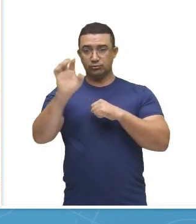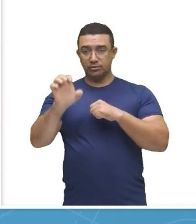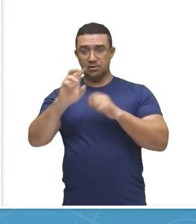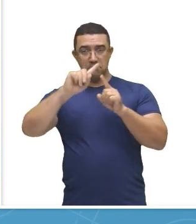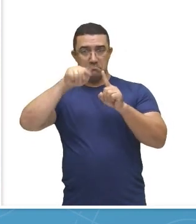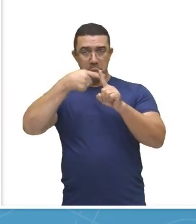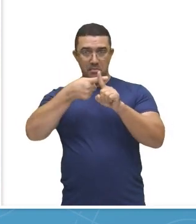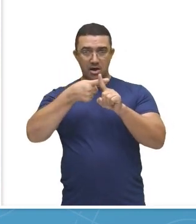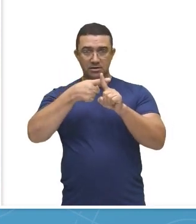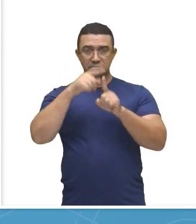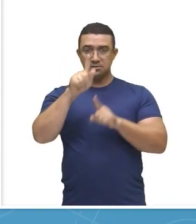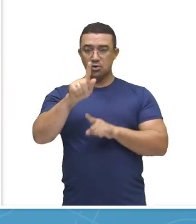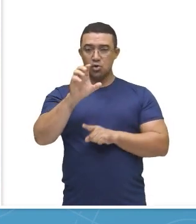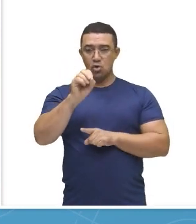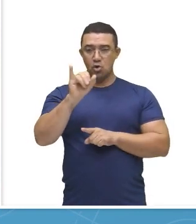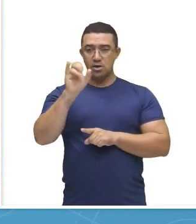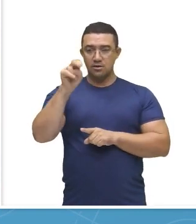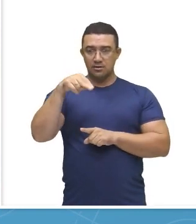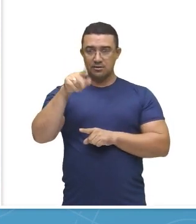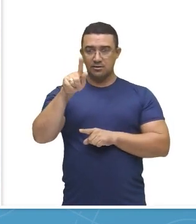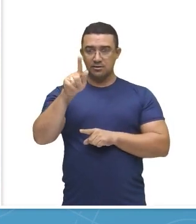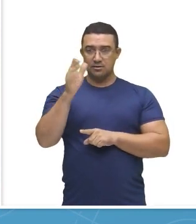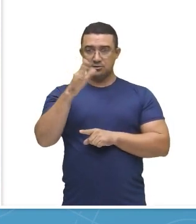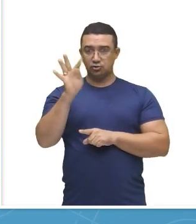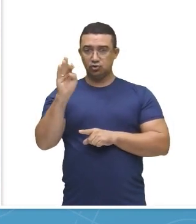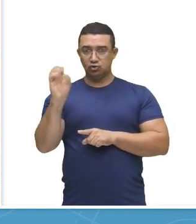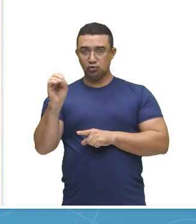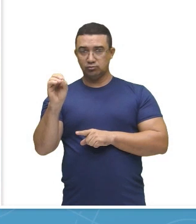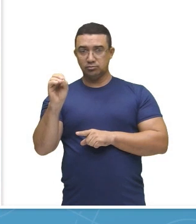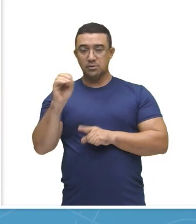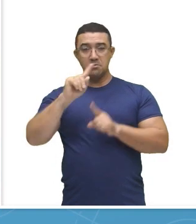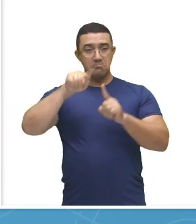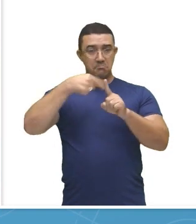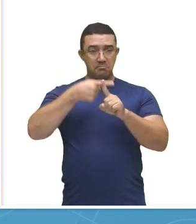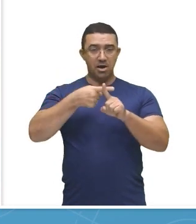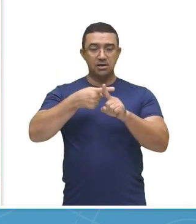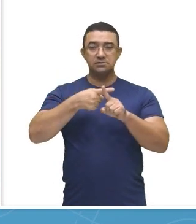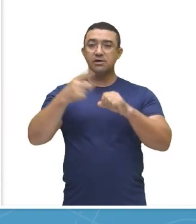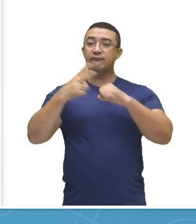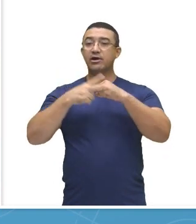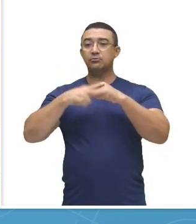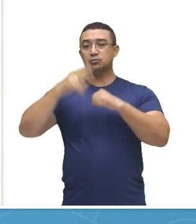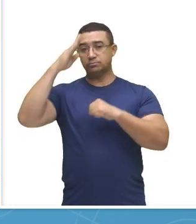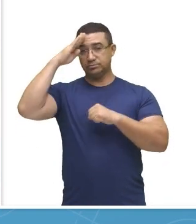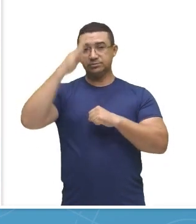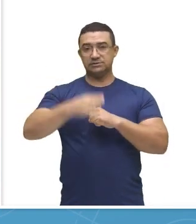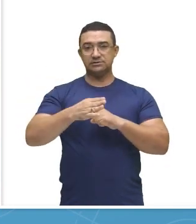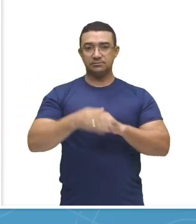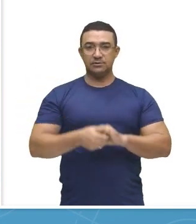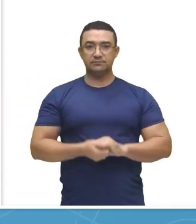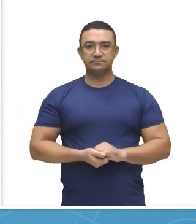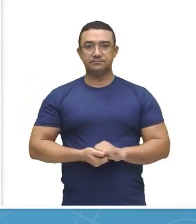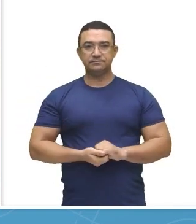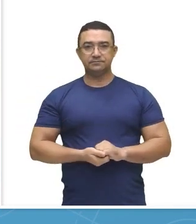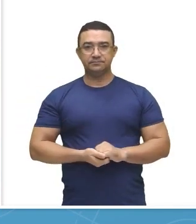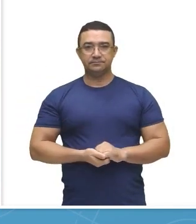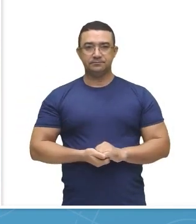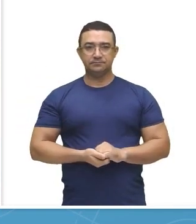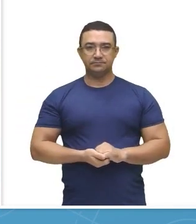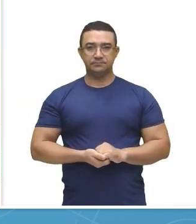going to... E por último, o verbo principal, tá? Então a oração fica